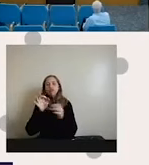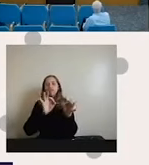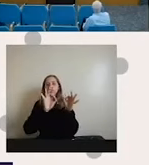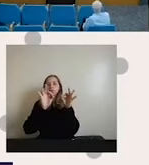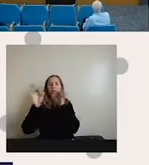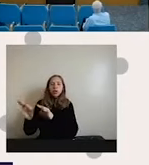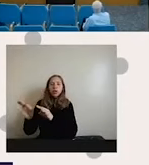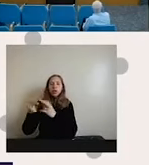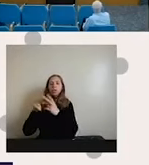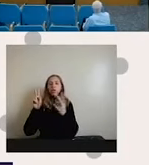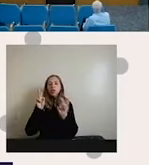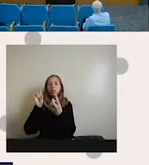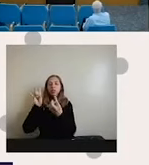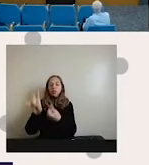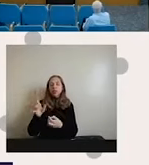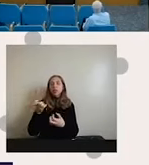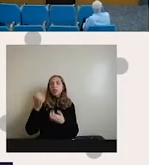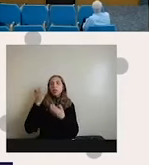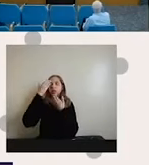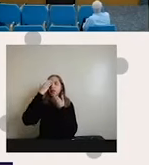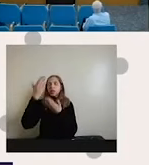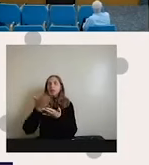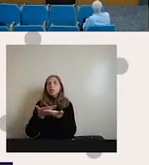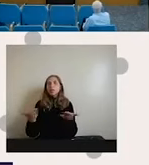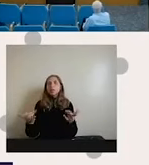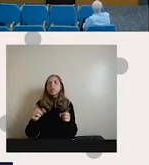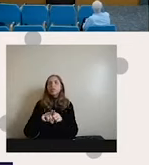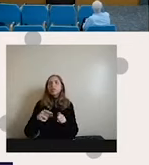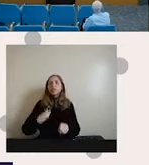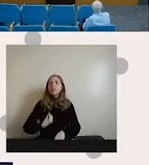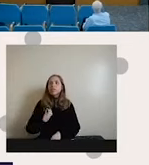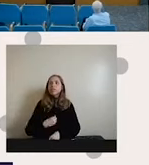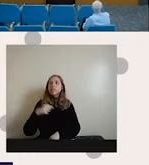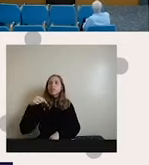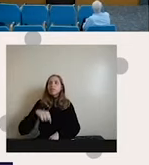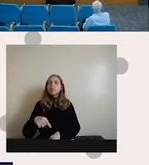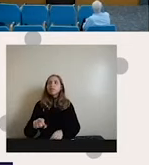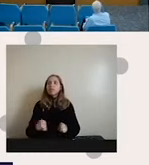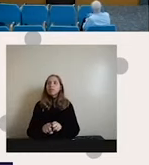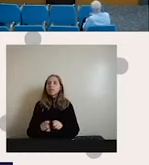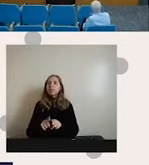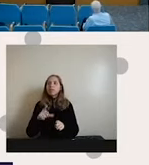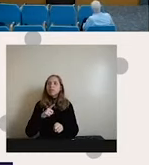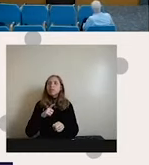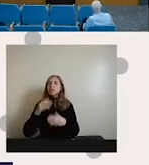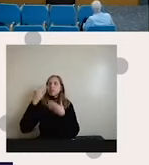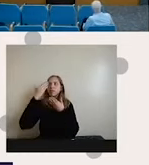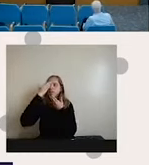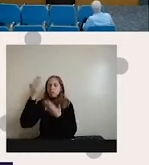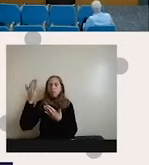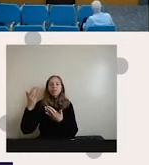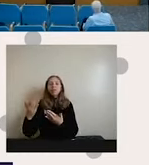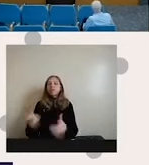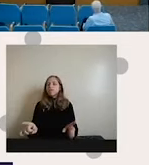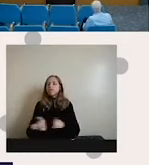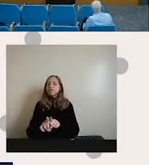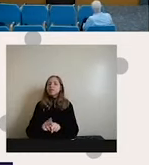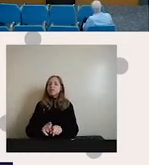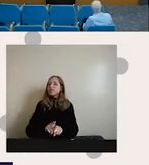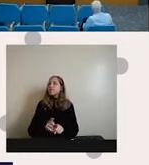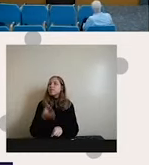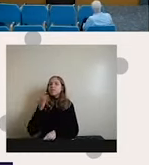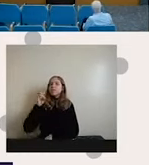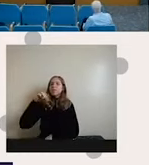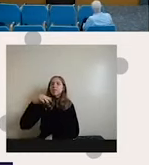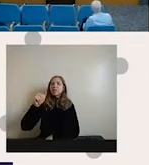Queria agradecer, poder estar aqui, parabenizar e enobrecer uma iniciativa como essa, na figura da doutora Márcia, quem eu tenho muita